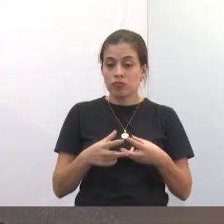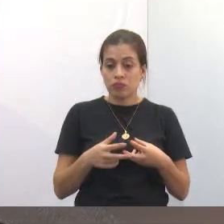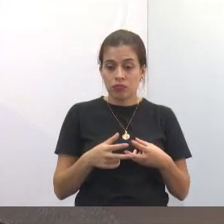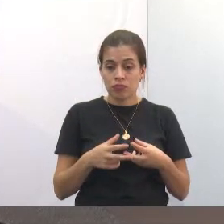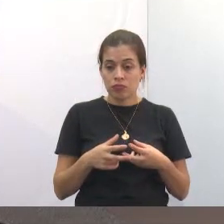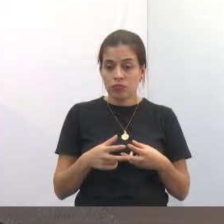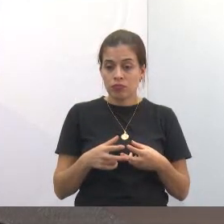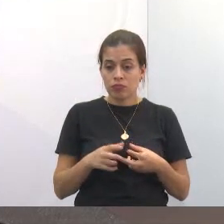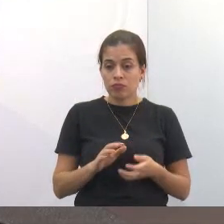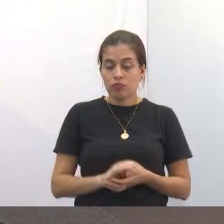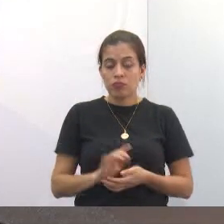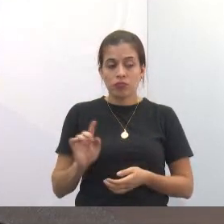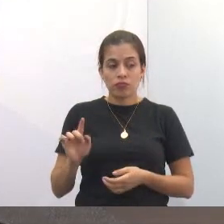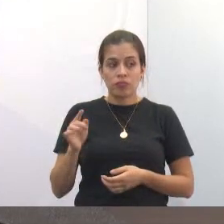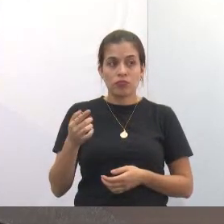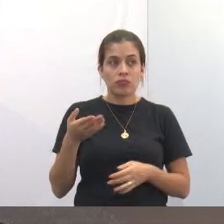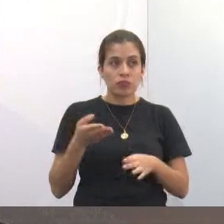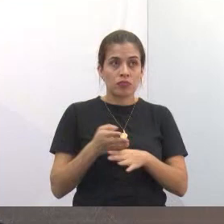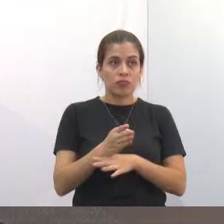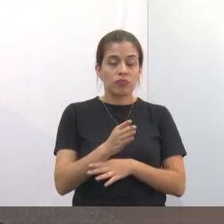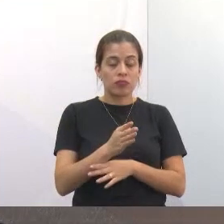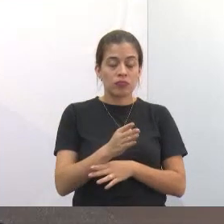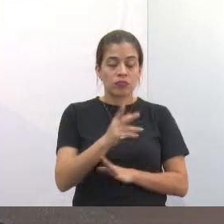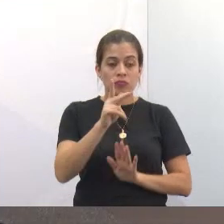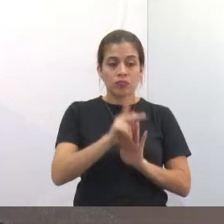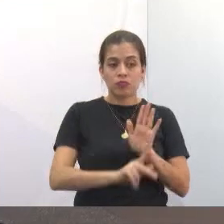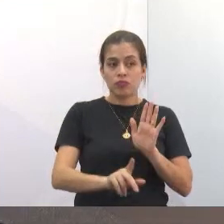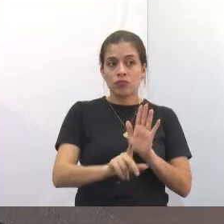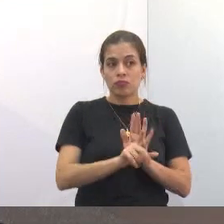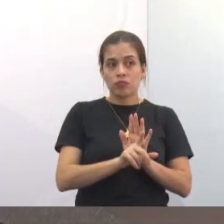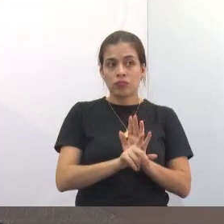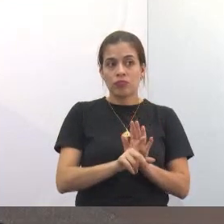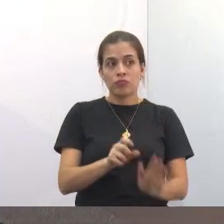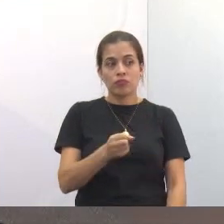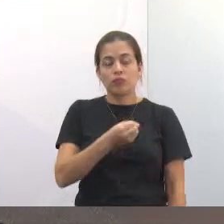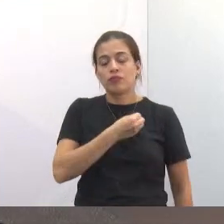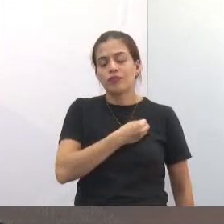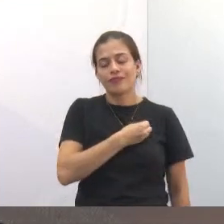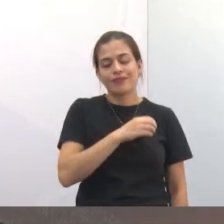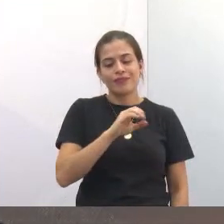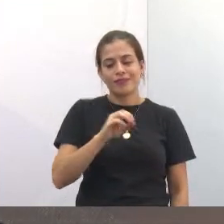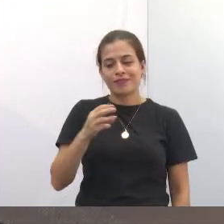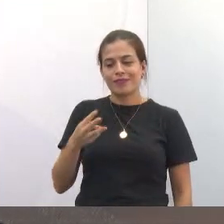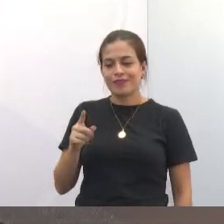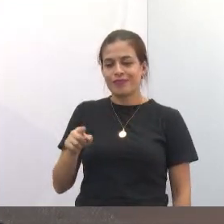Municipal posterior à aprovação do projeto de lei número